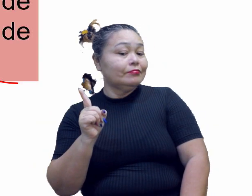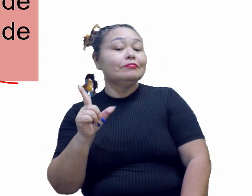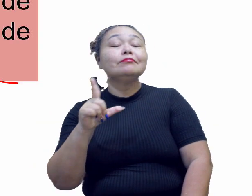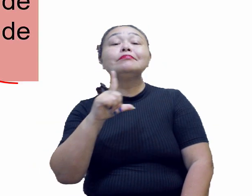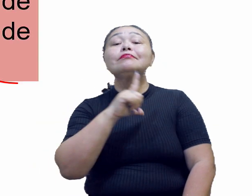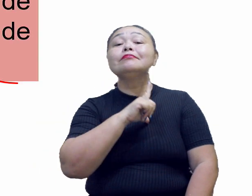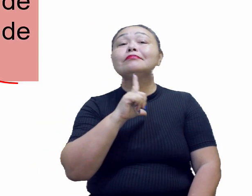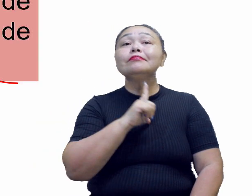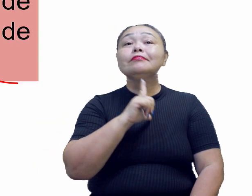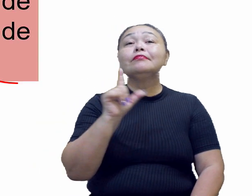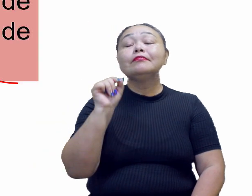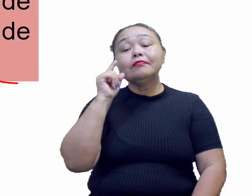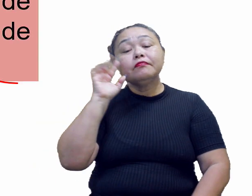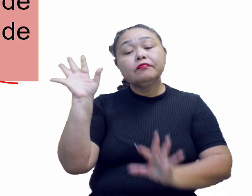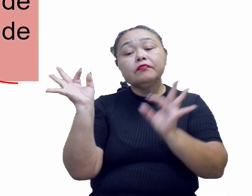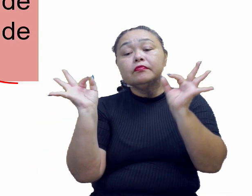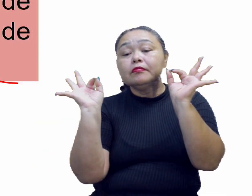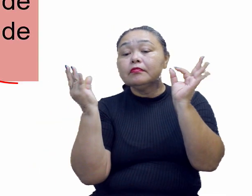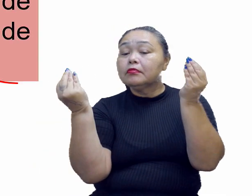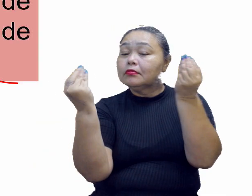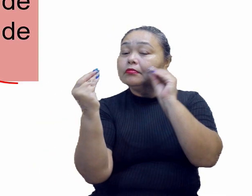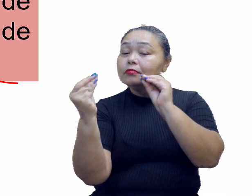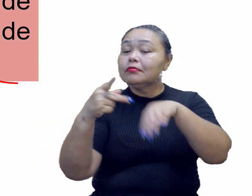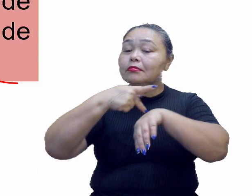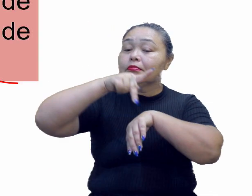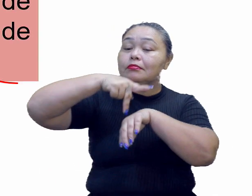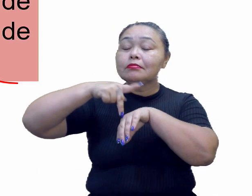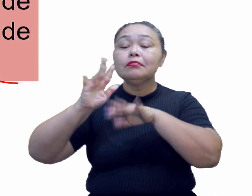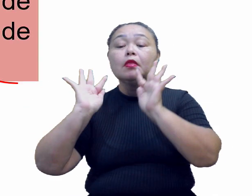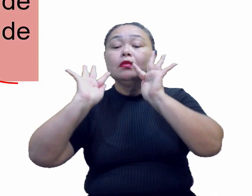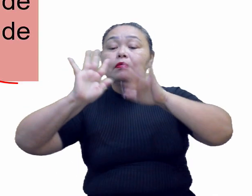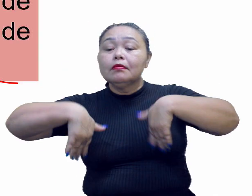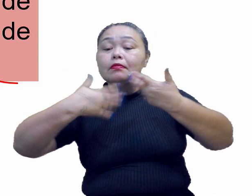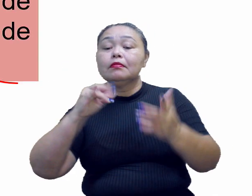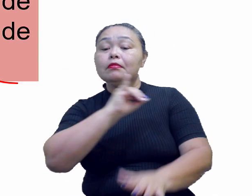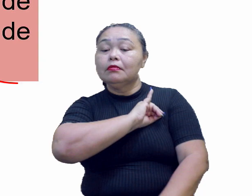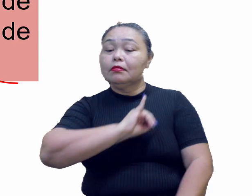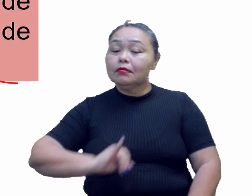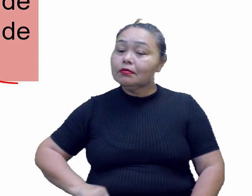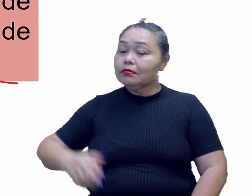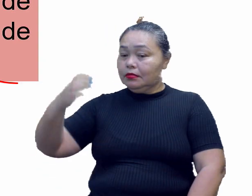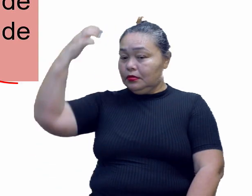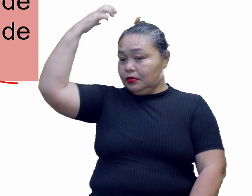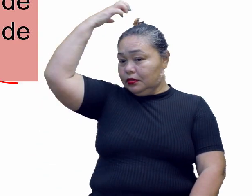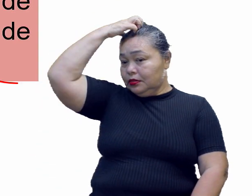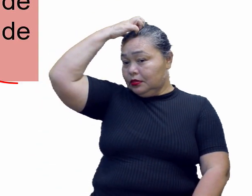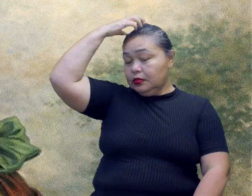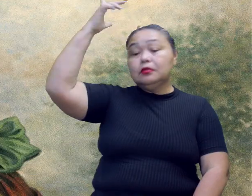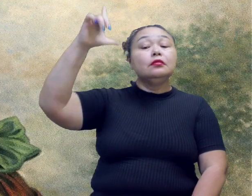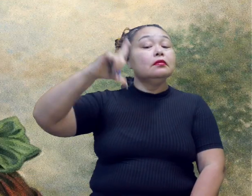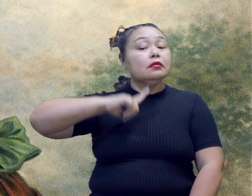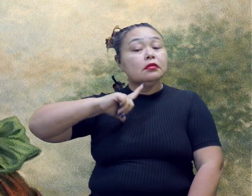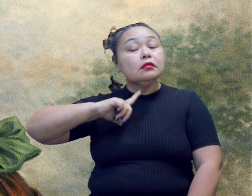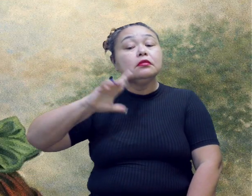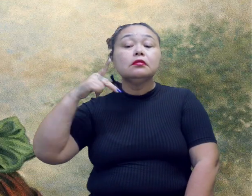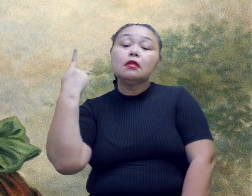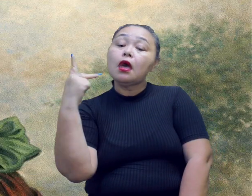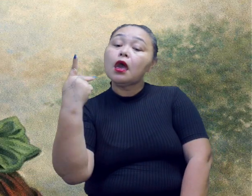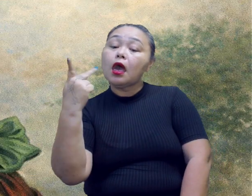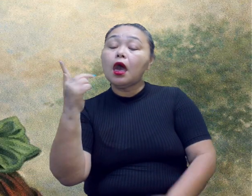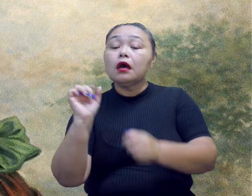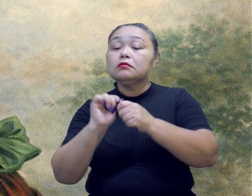nós temos essa formação aí de novos países, marca o fim desse império colonial, a Guerra da